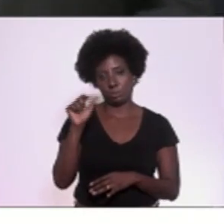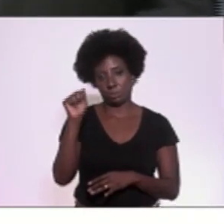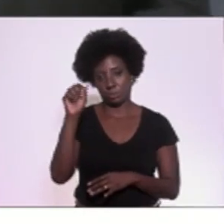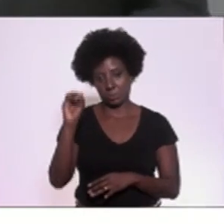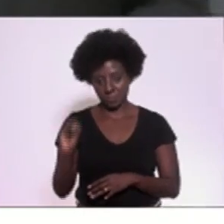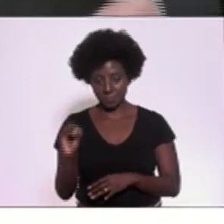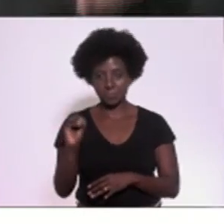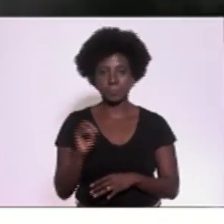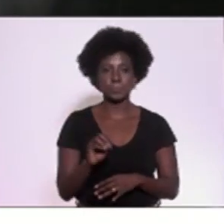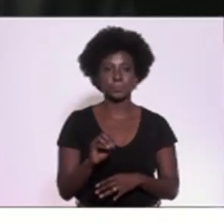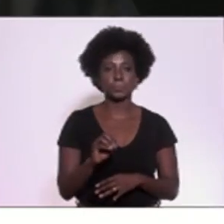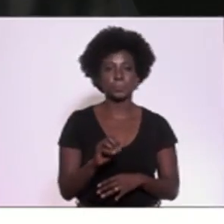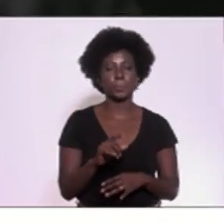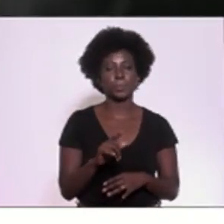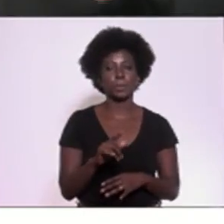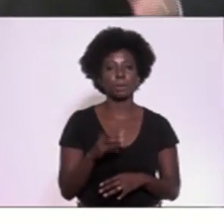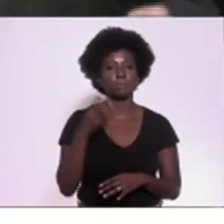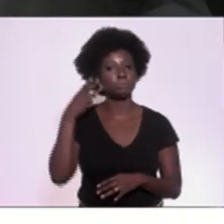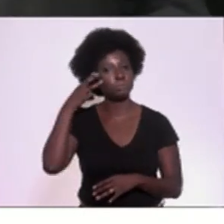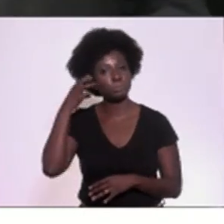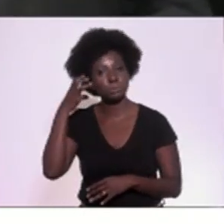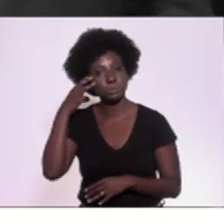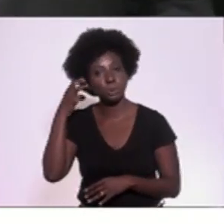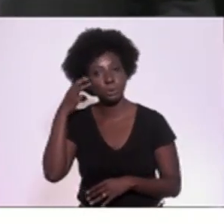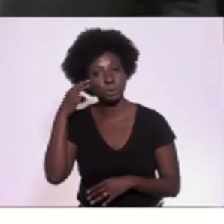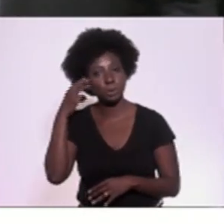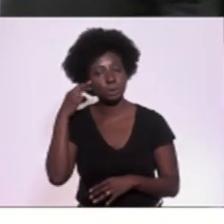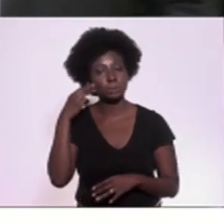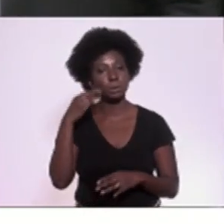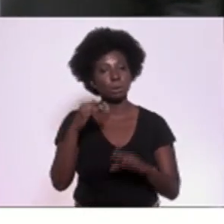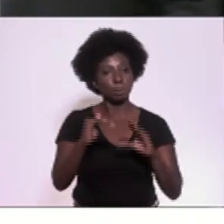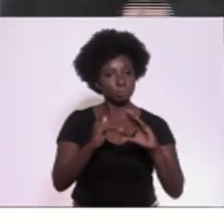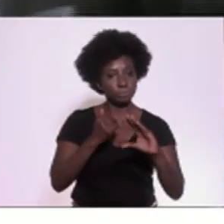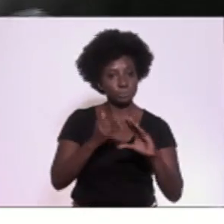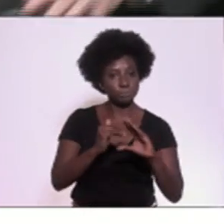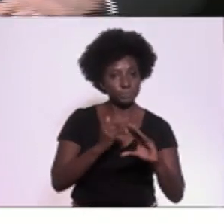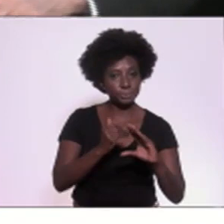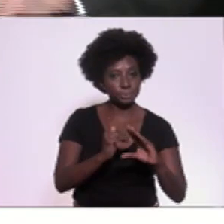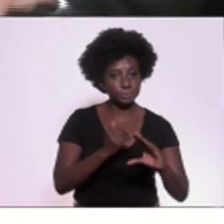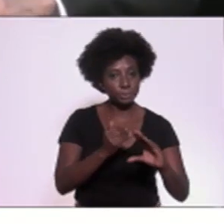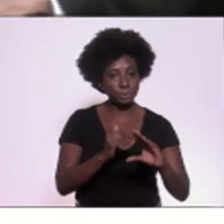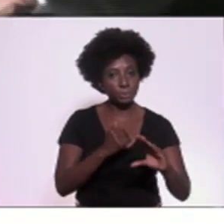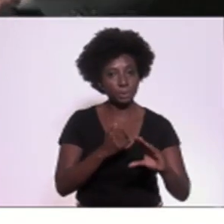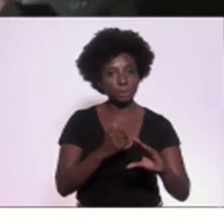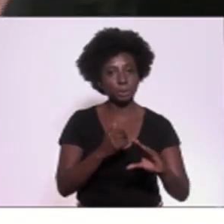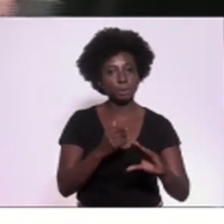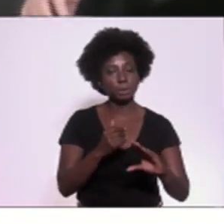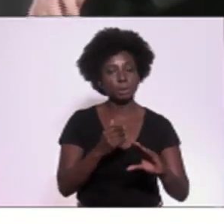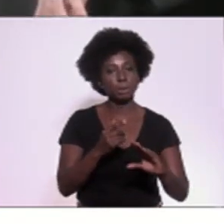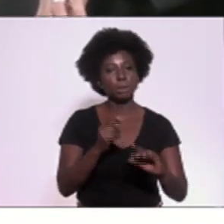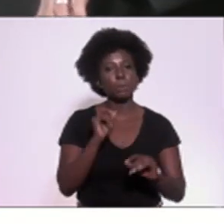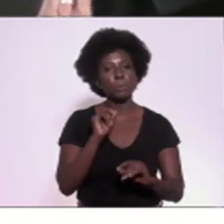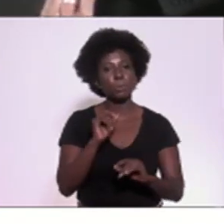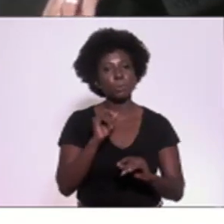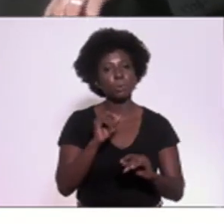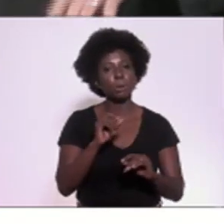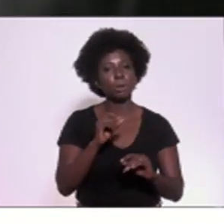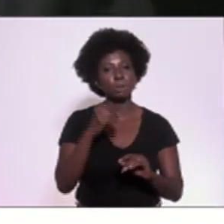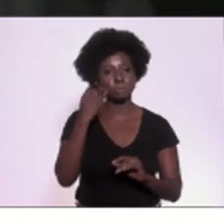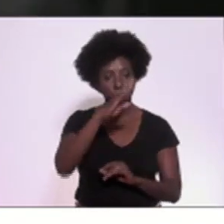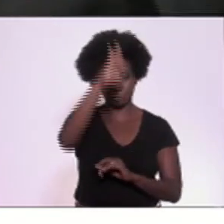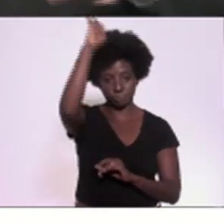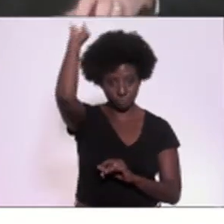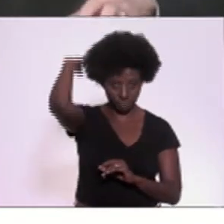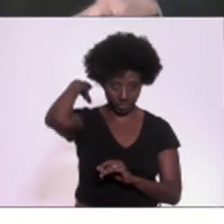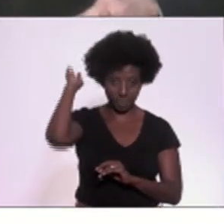Janeiro, Dr. Wilson Witson, o envio de mensagem dispondo sobre a instalação de destacamento Corpo de Bombeiro